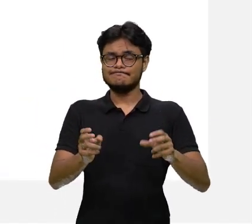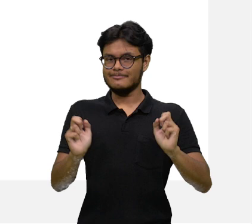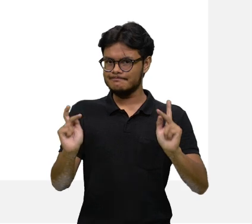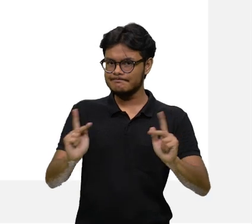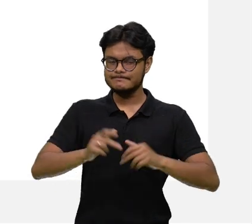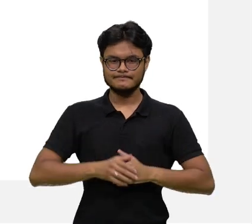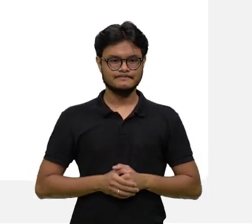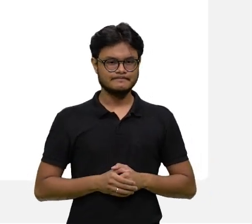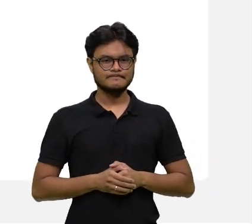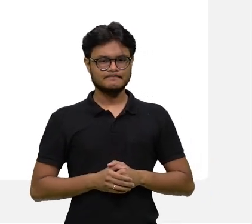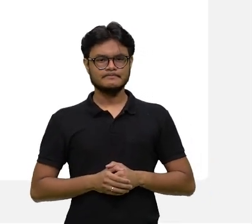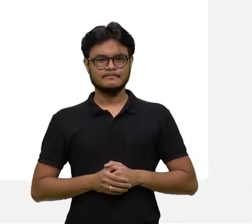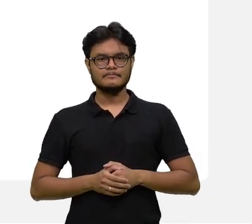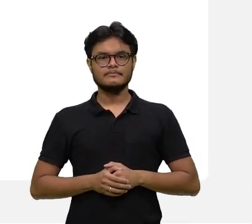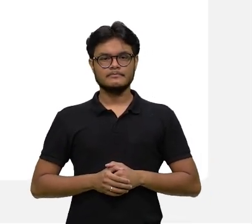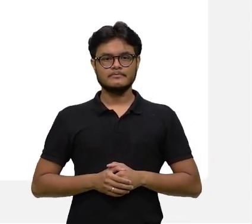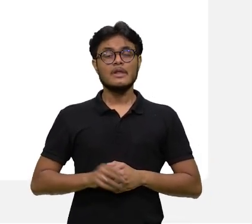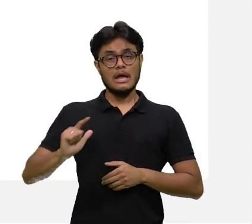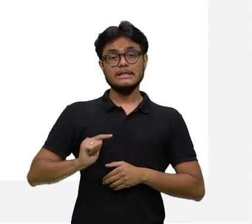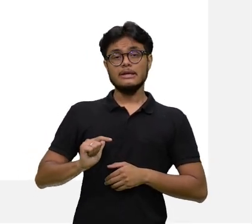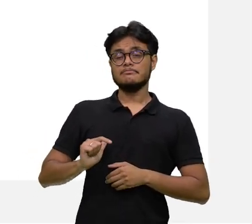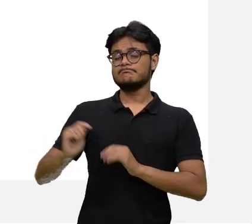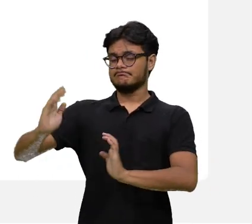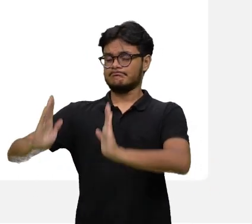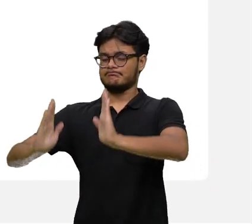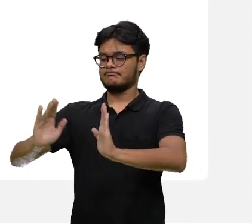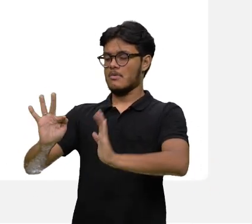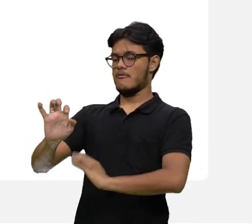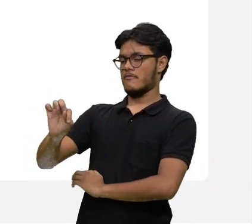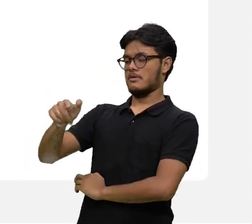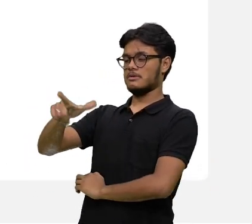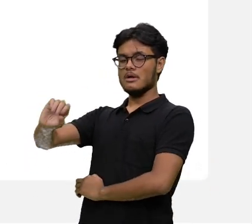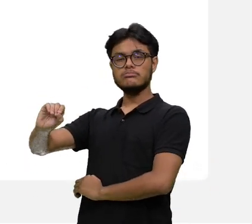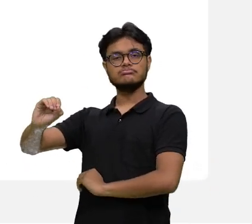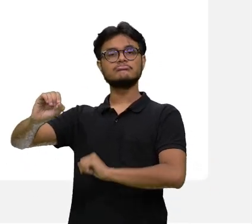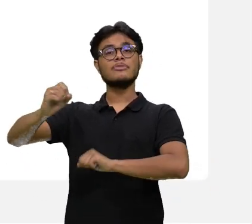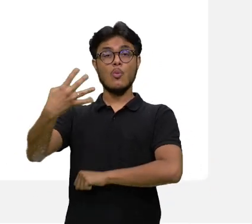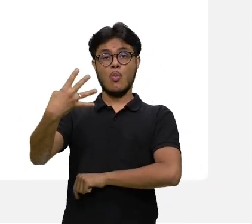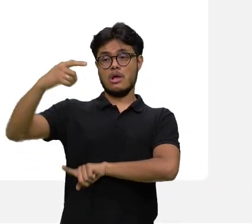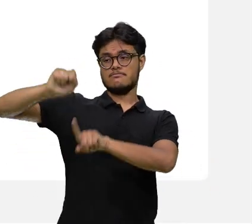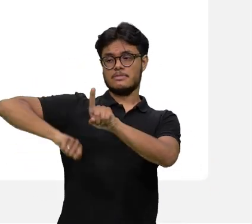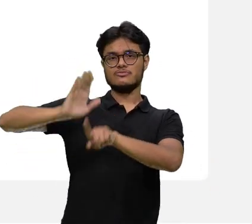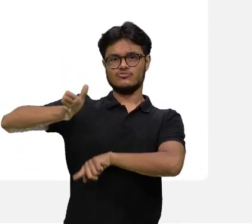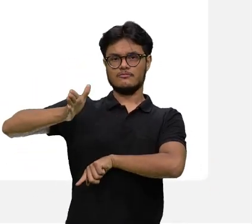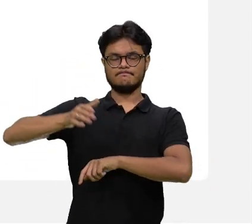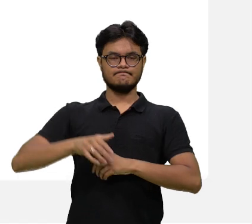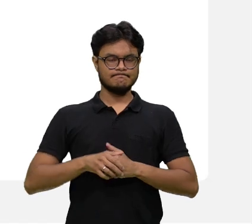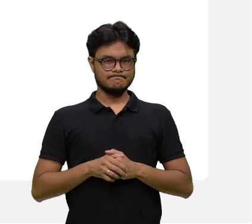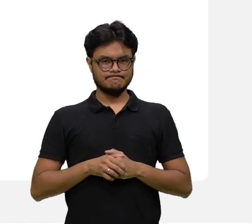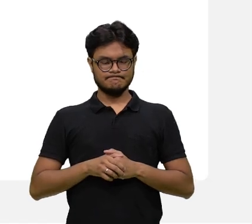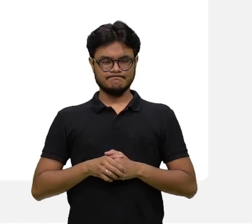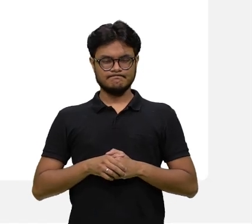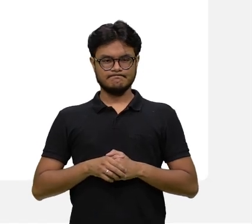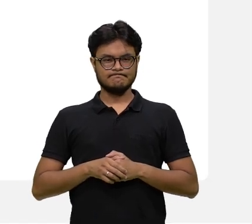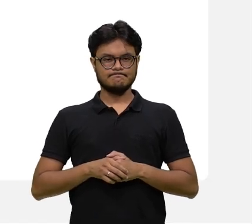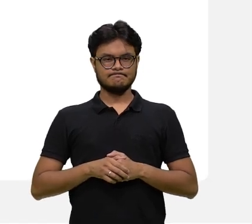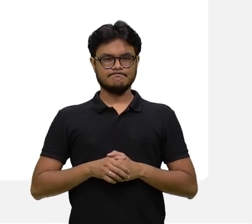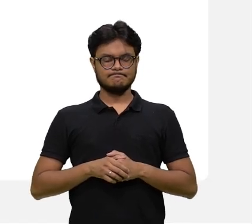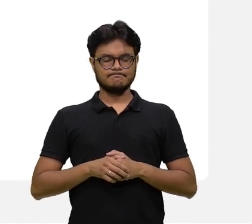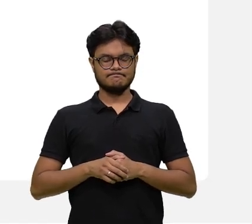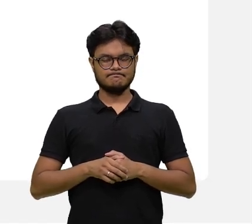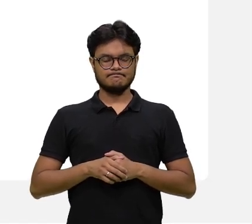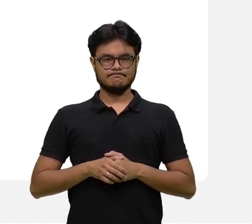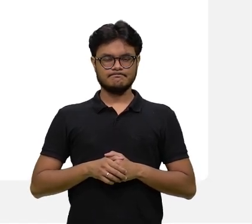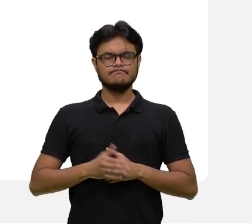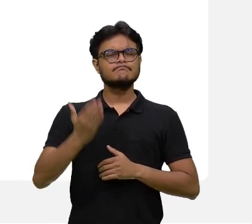Que é justamente aí a fase fetal. É extremamente importante aí, beleza? Vamos continuar nossa